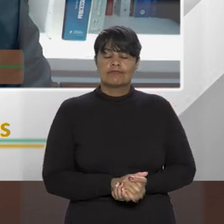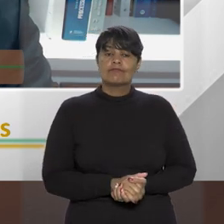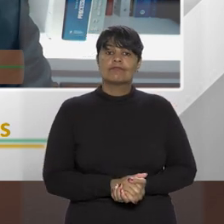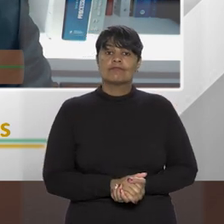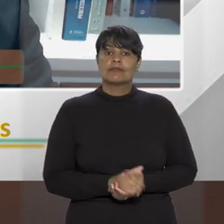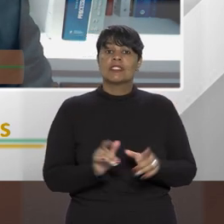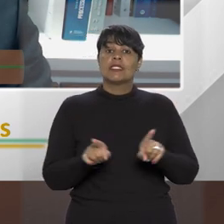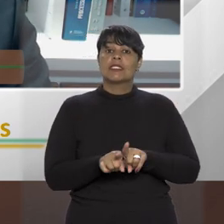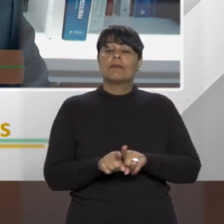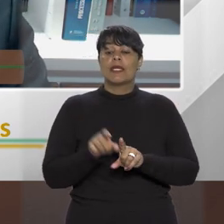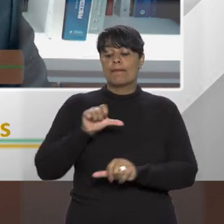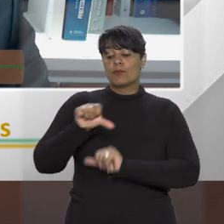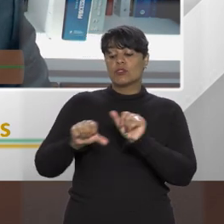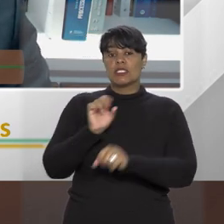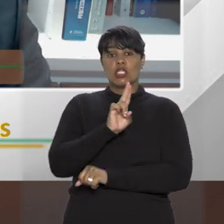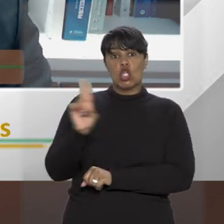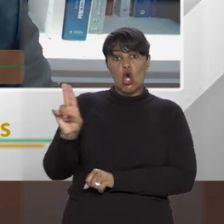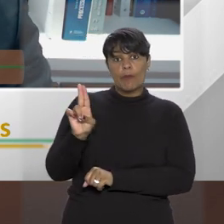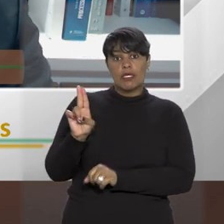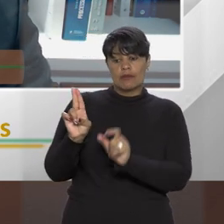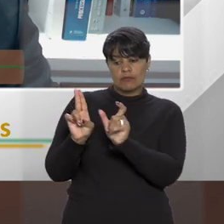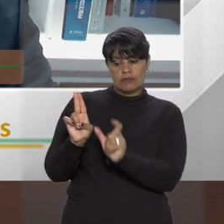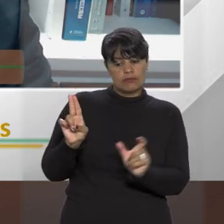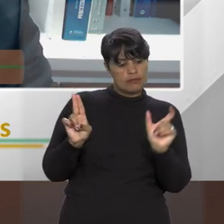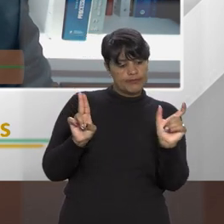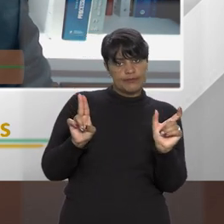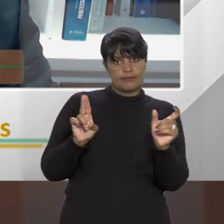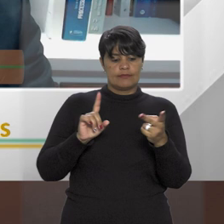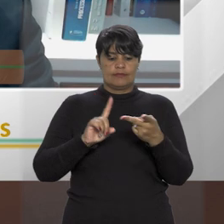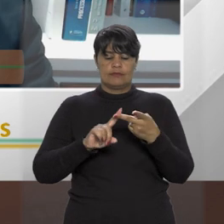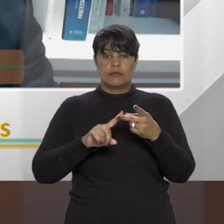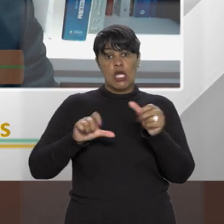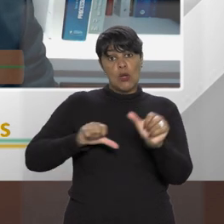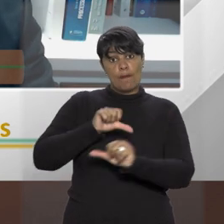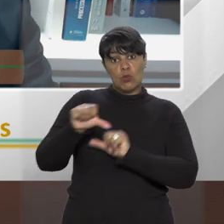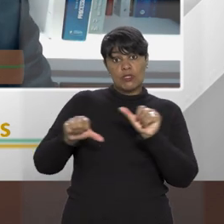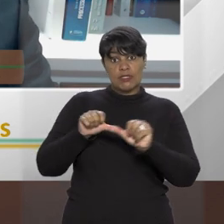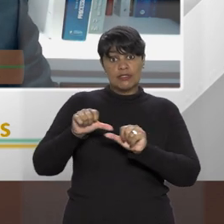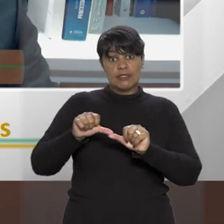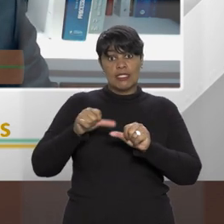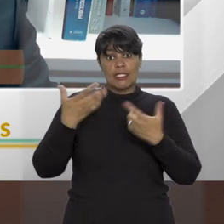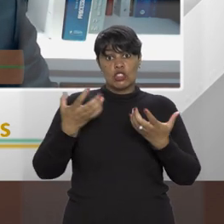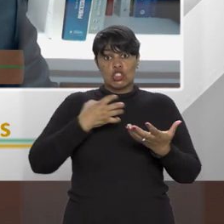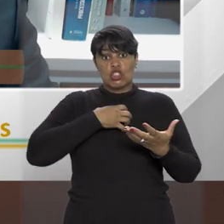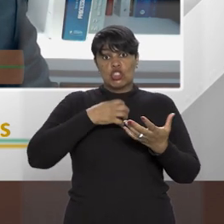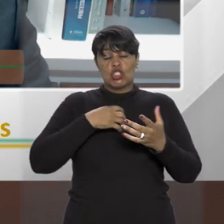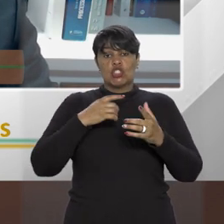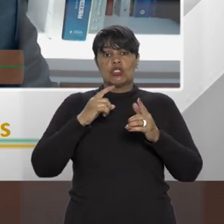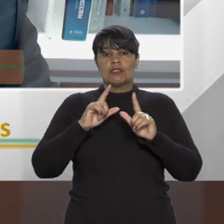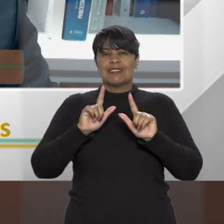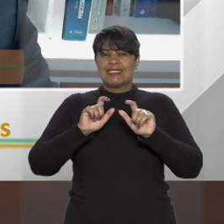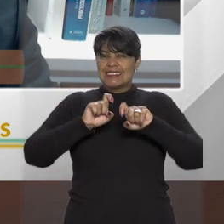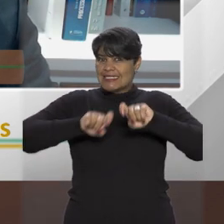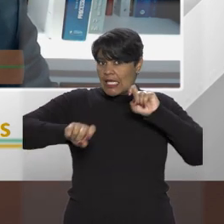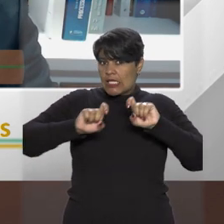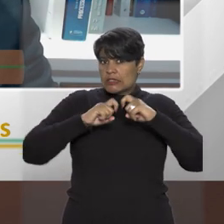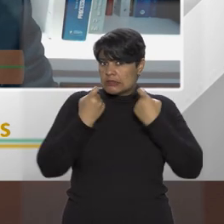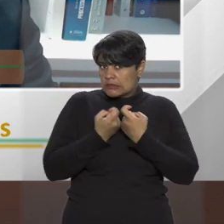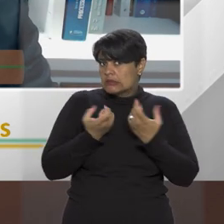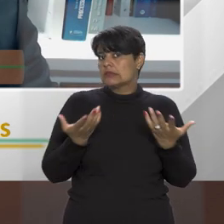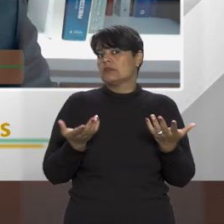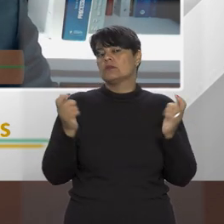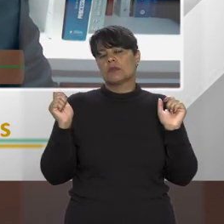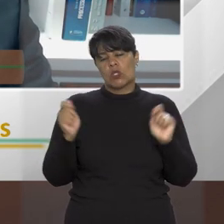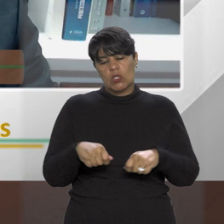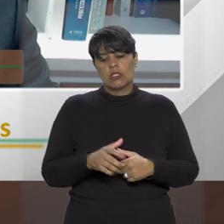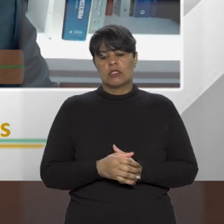de transexualidade, provimento 2018, número 73 do CNJ. Auto de campeão extrajudicial, que está no CPC de 2015, mas também